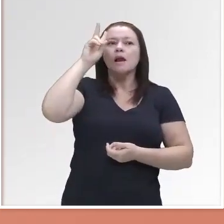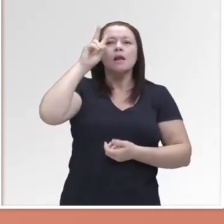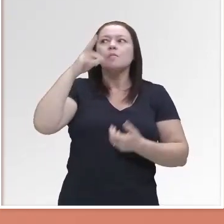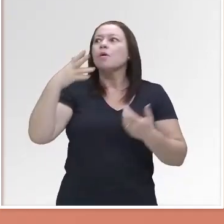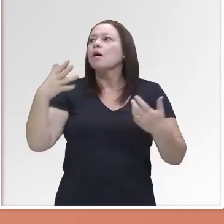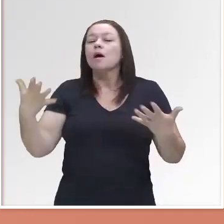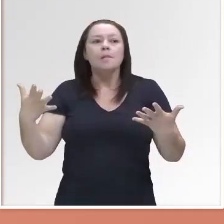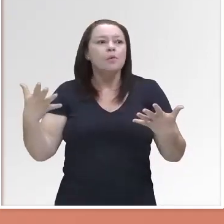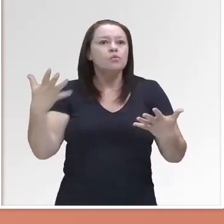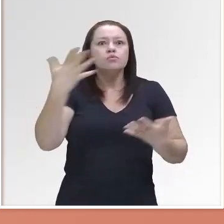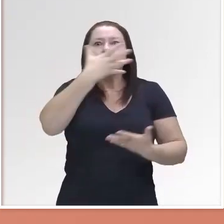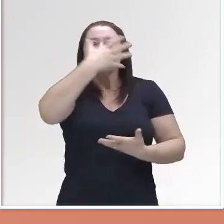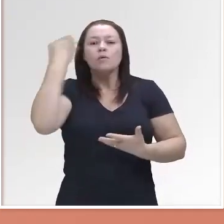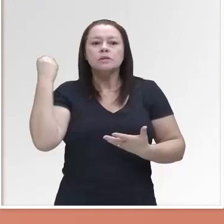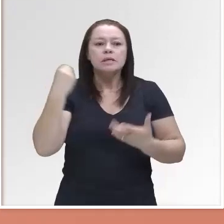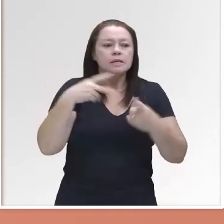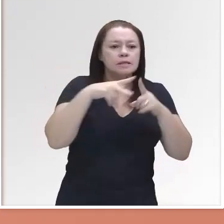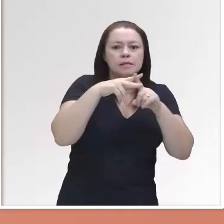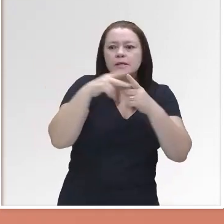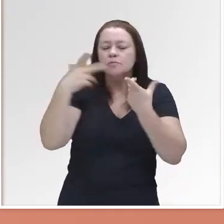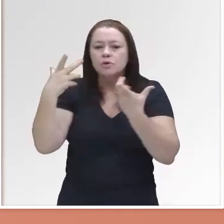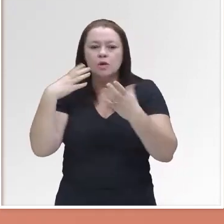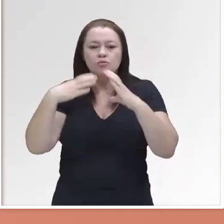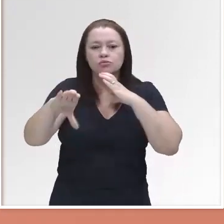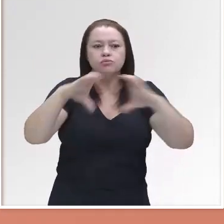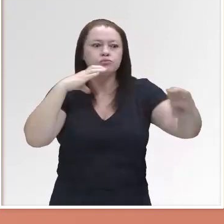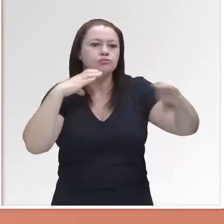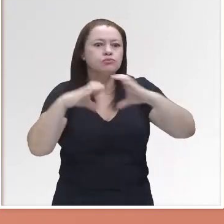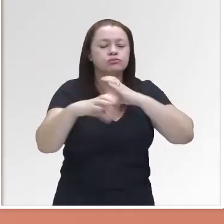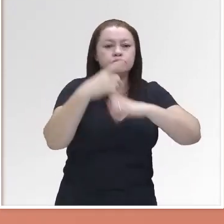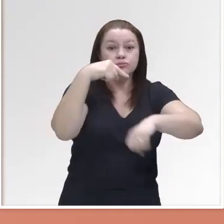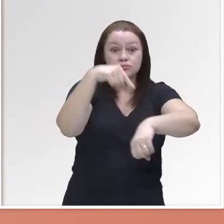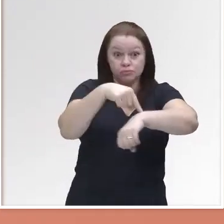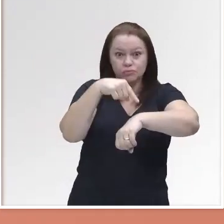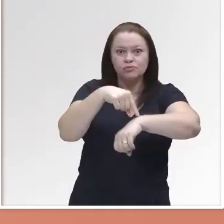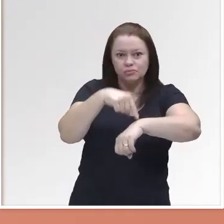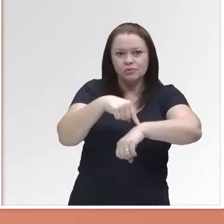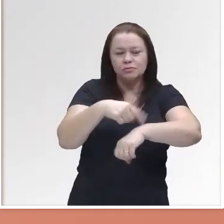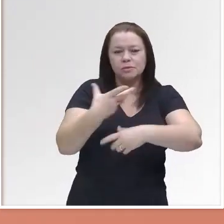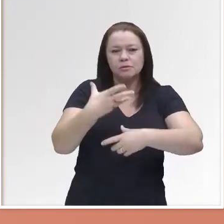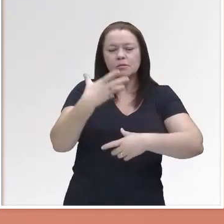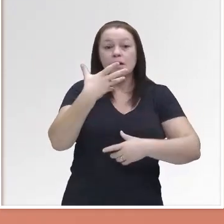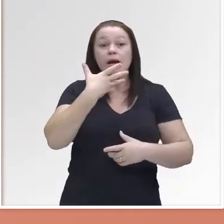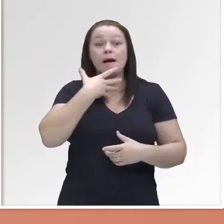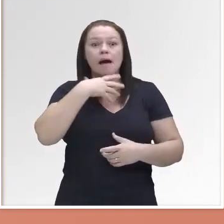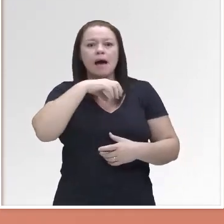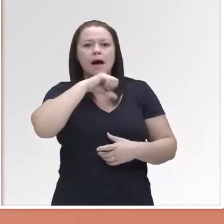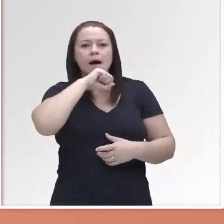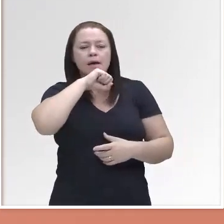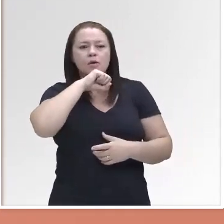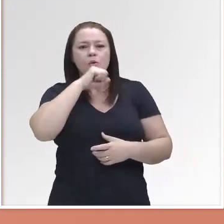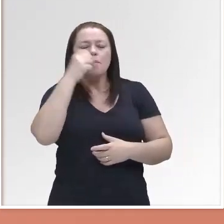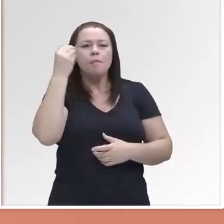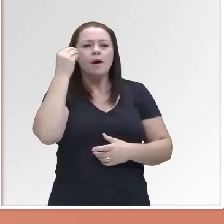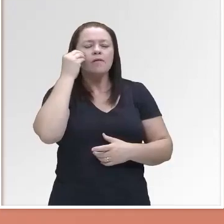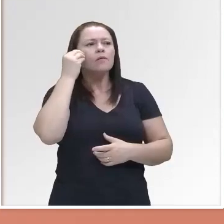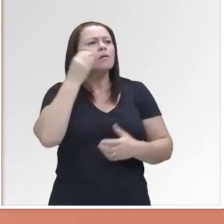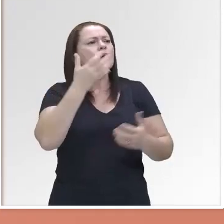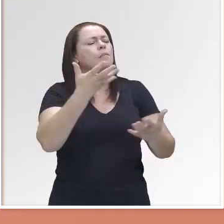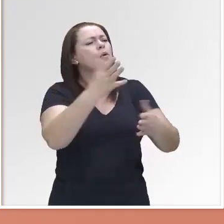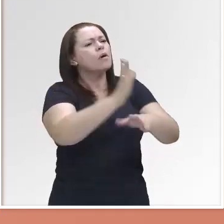esqueci-me do concerto! Seu pai então soube que ela tinha esquecido e que tinha ido visitar o mundo dos